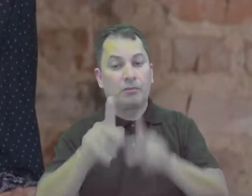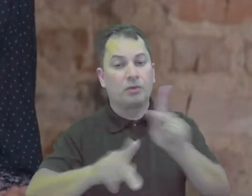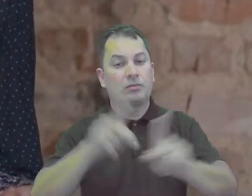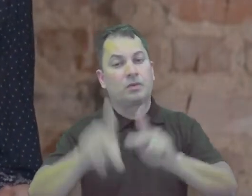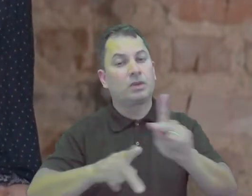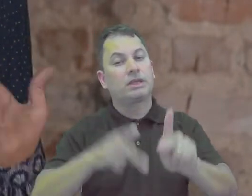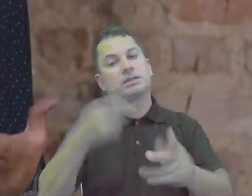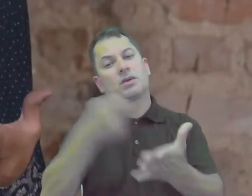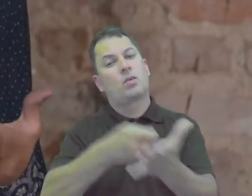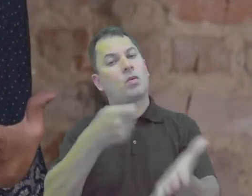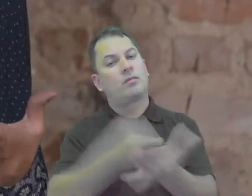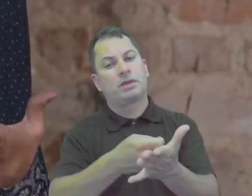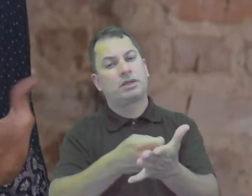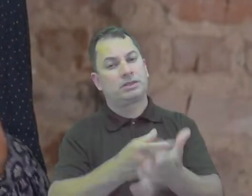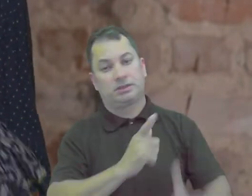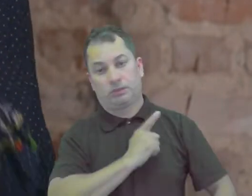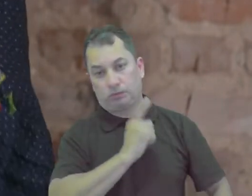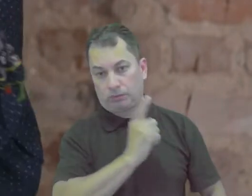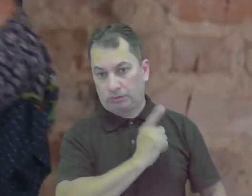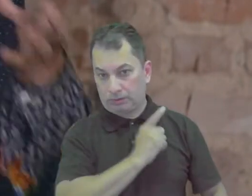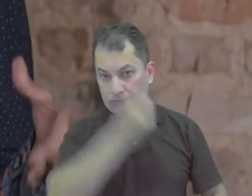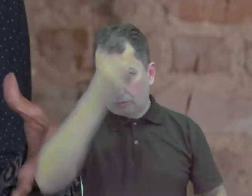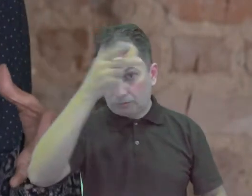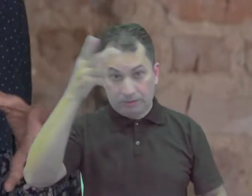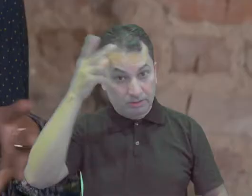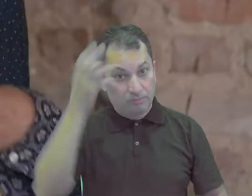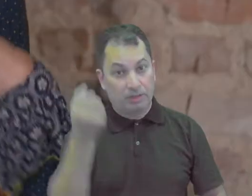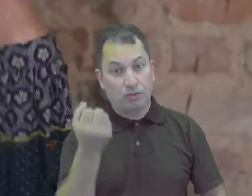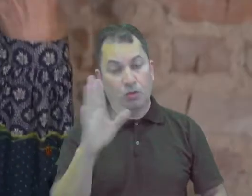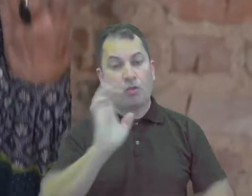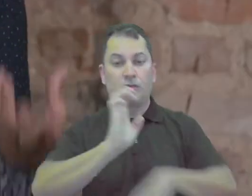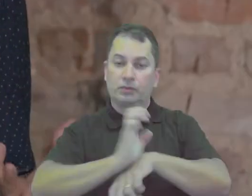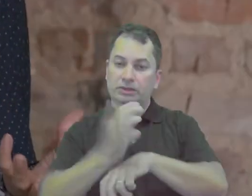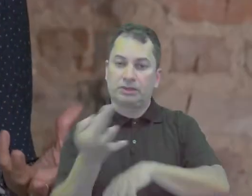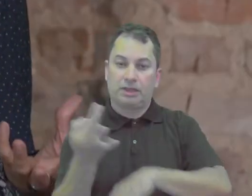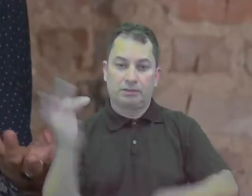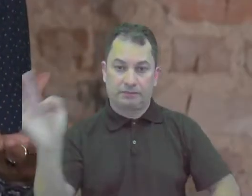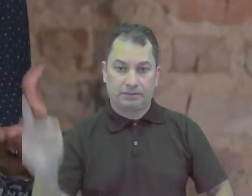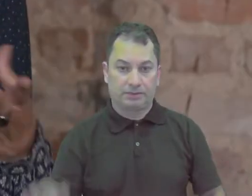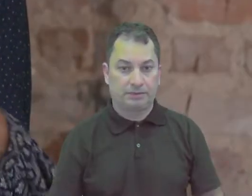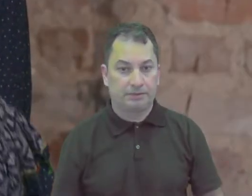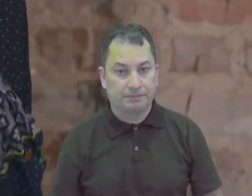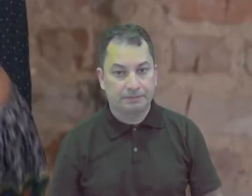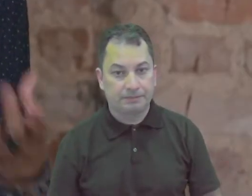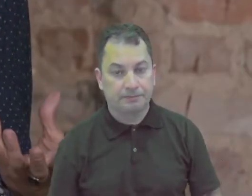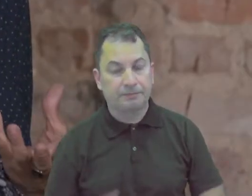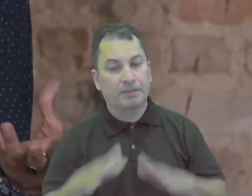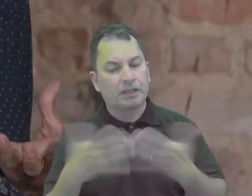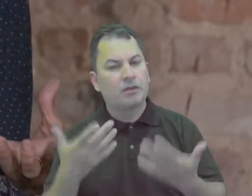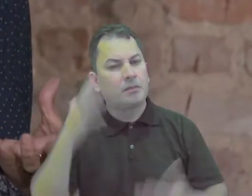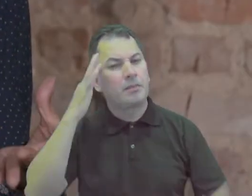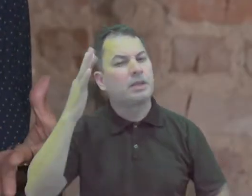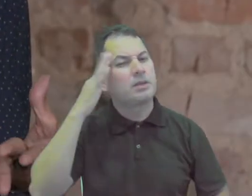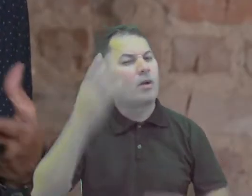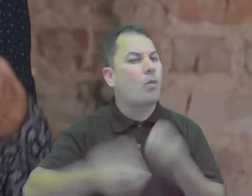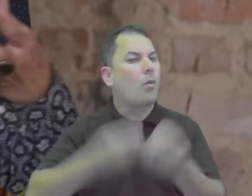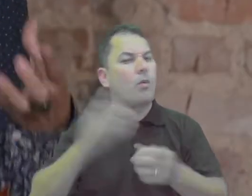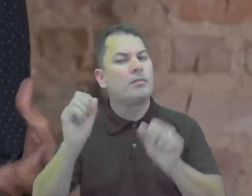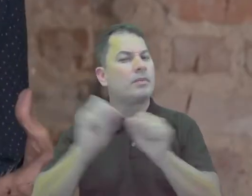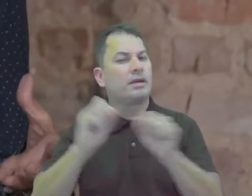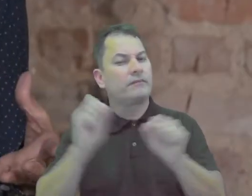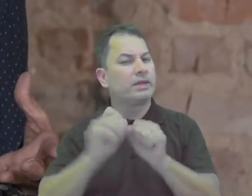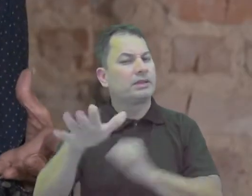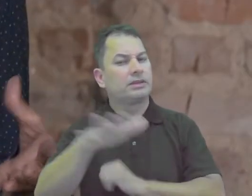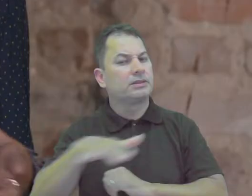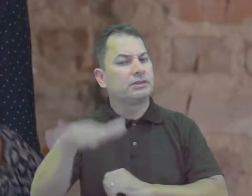esses gestores. E para a gente conseguir fazer isso, a gente precisa pensar, né, como é dada essa construção desse